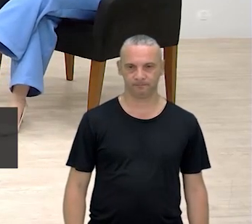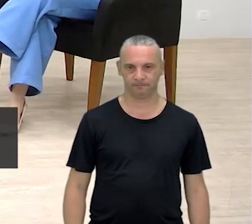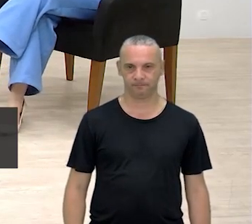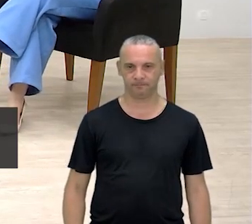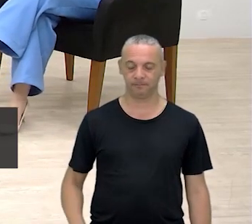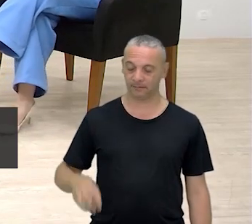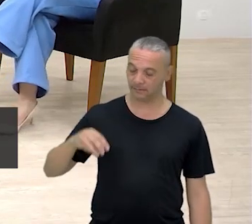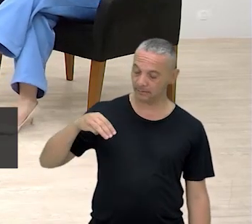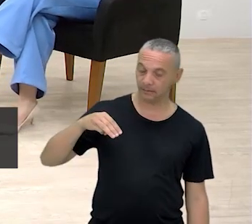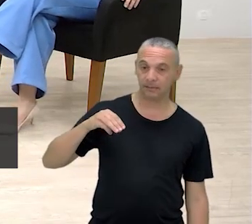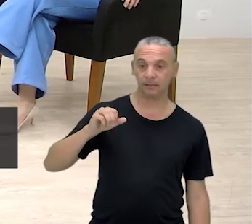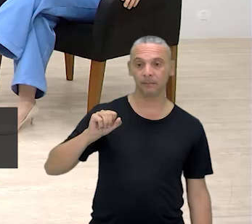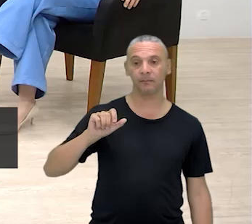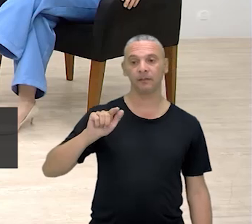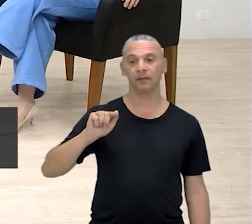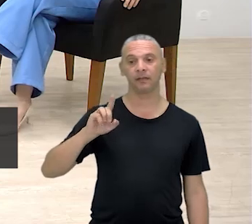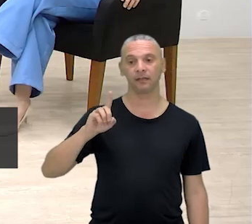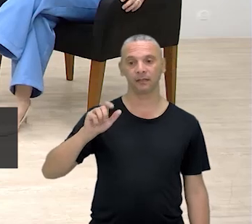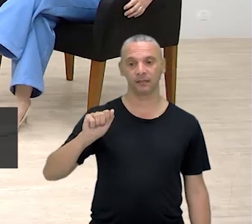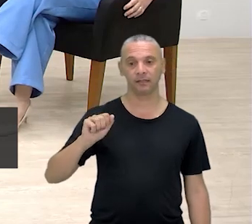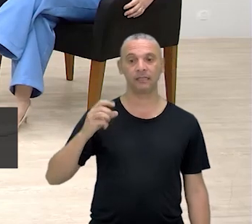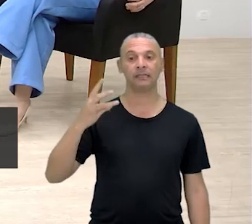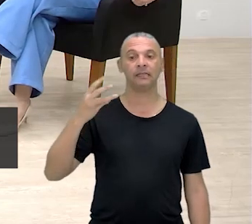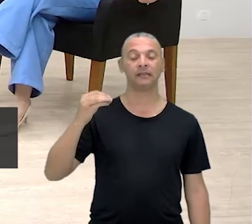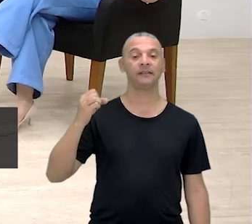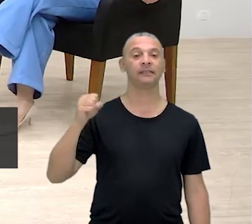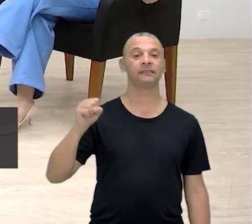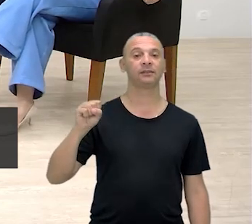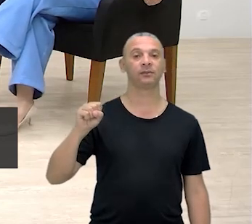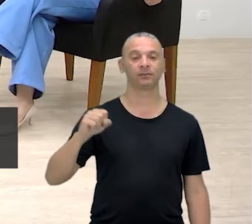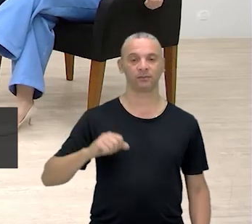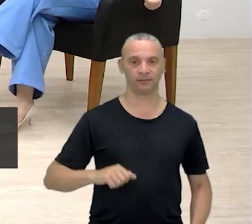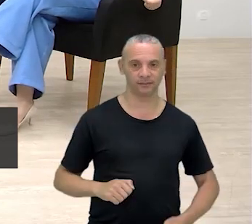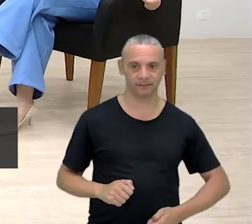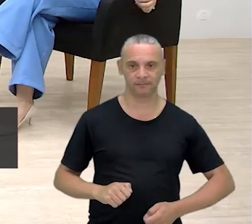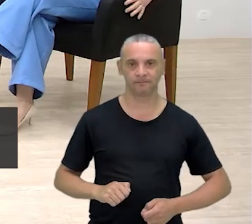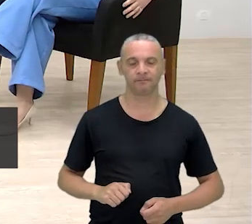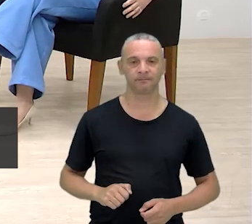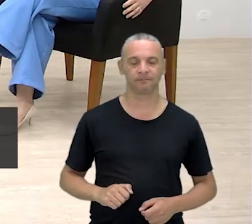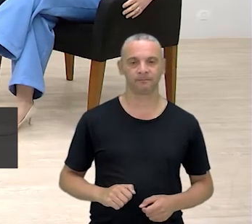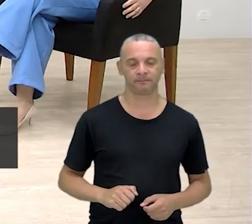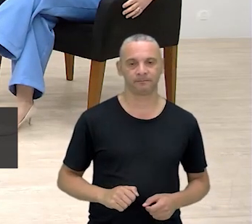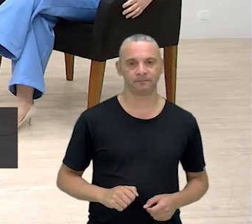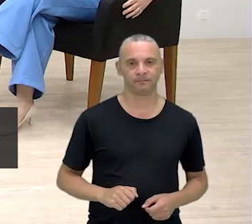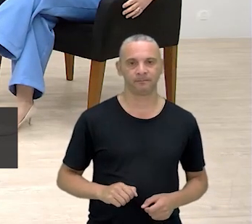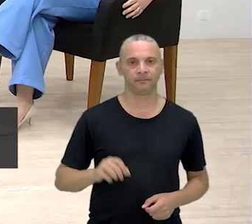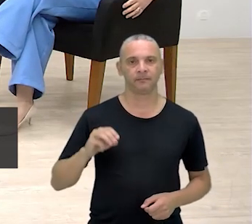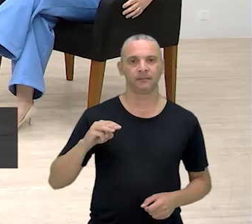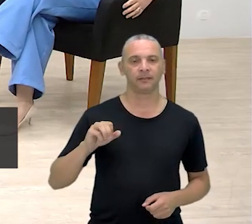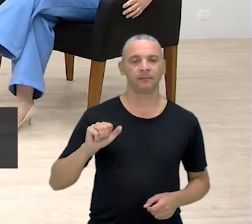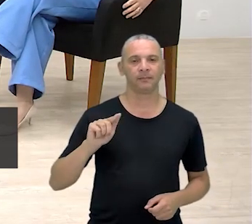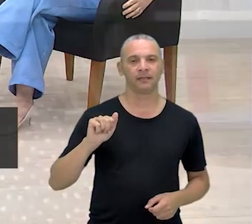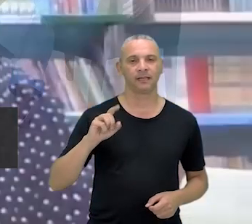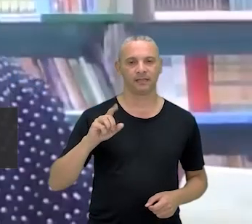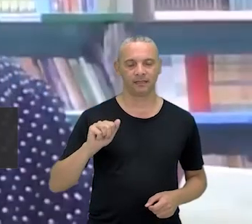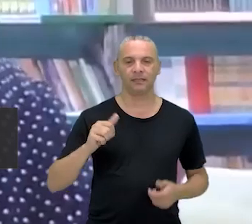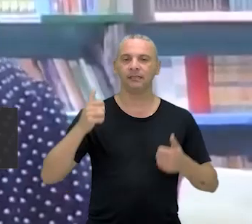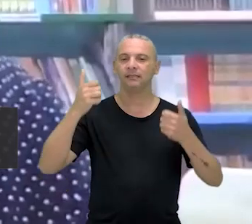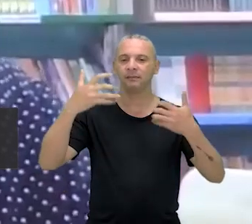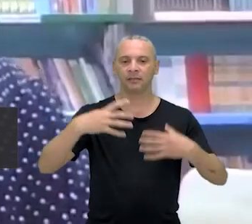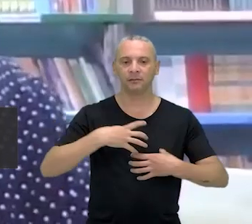Ô Magda, quantos minutos? 30 segundos, fala o que te impactou. Certo. O que me impactou foi quando